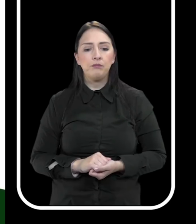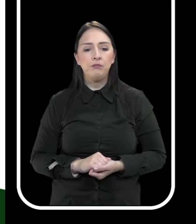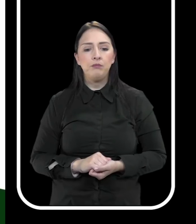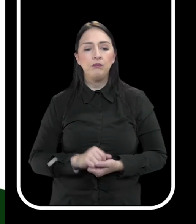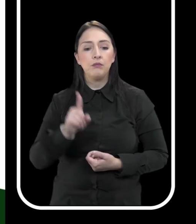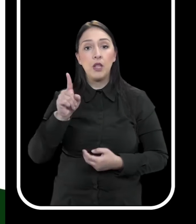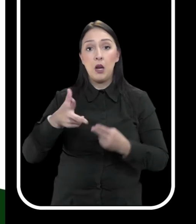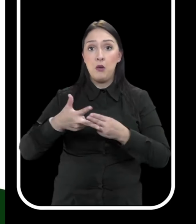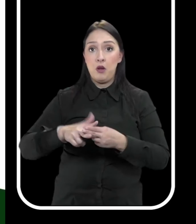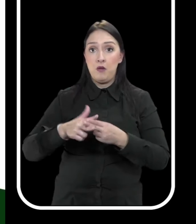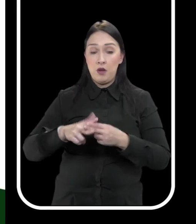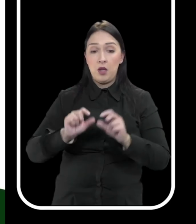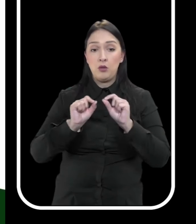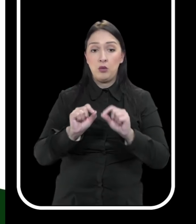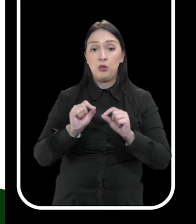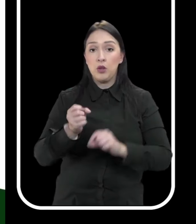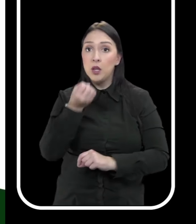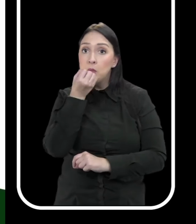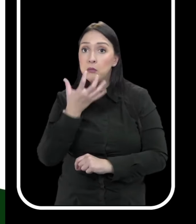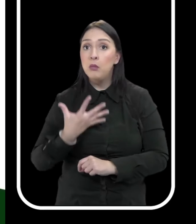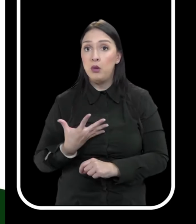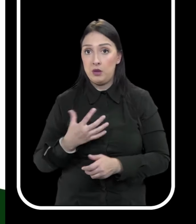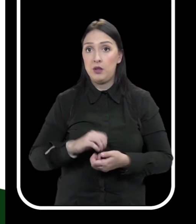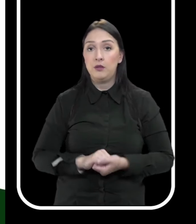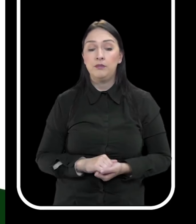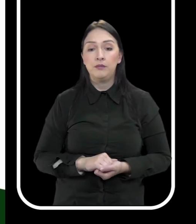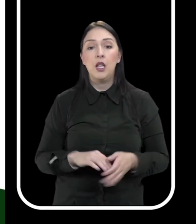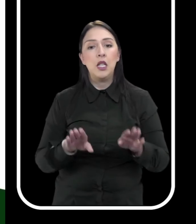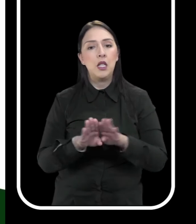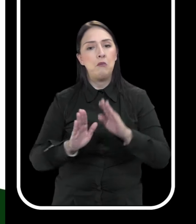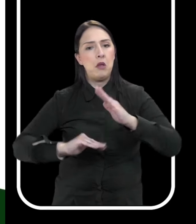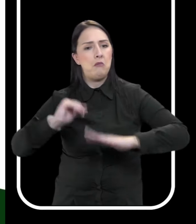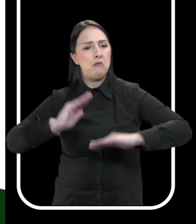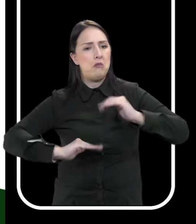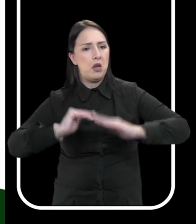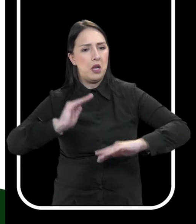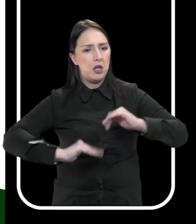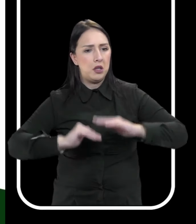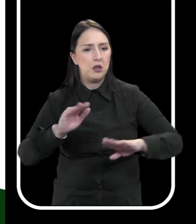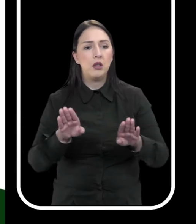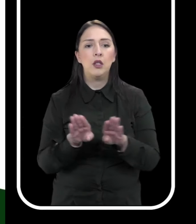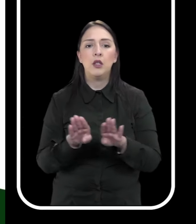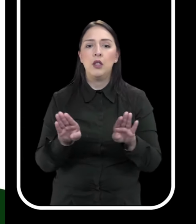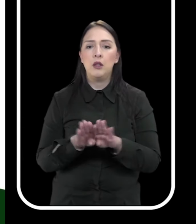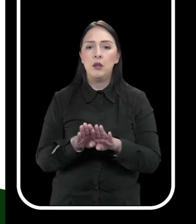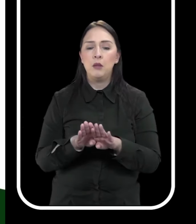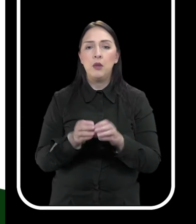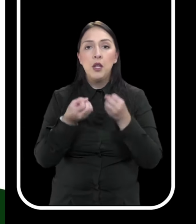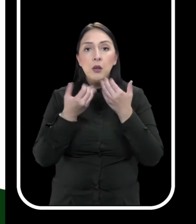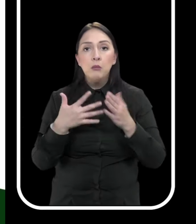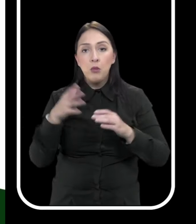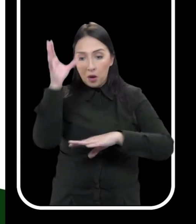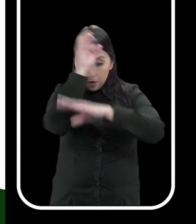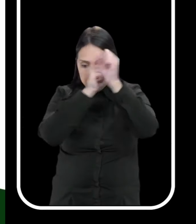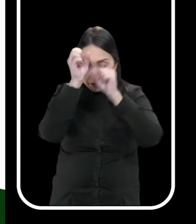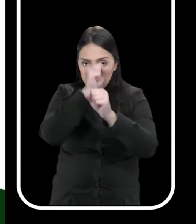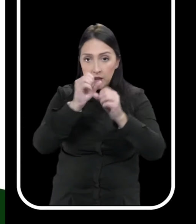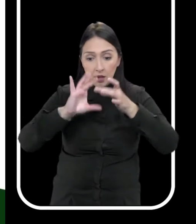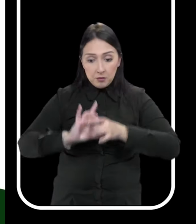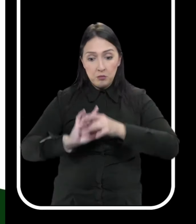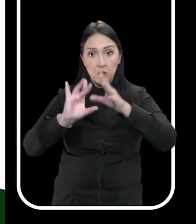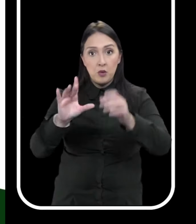nesse caso, ele é uma ferramenta bastante interessante, bastante prática, bastante amigável,